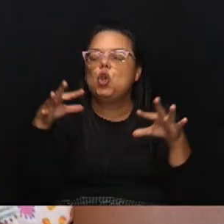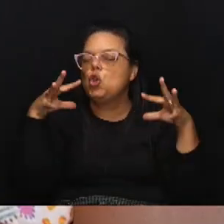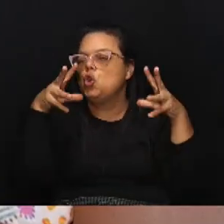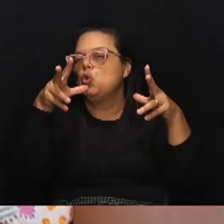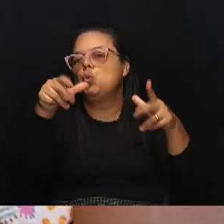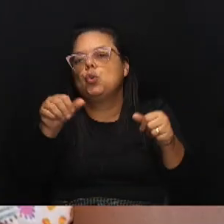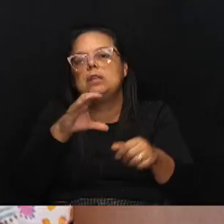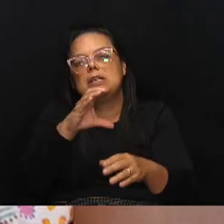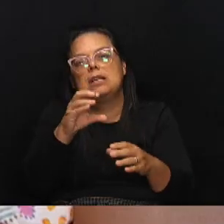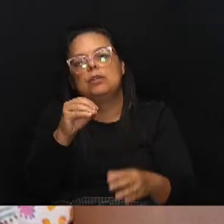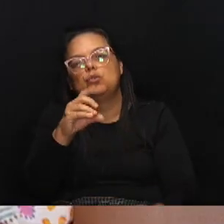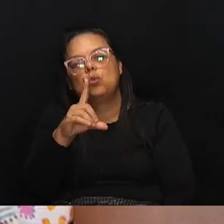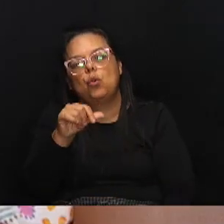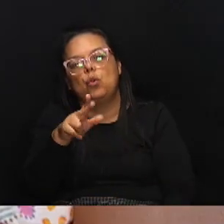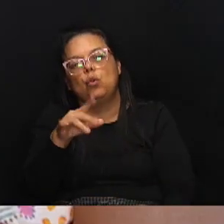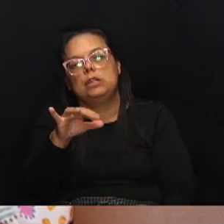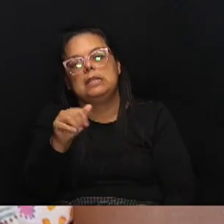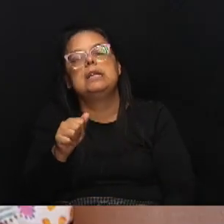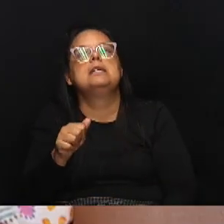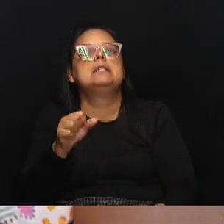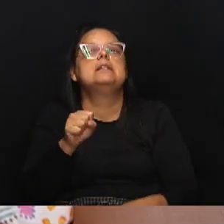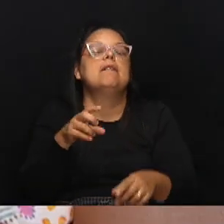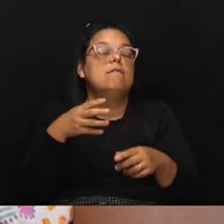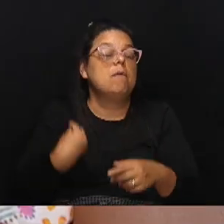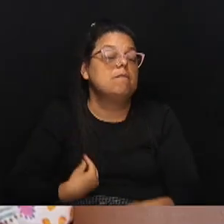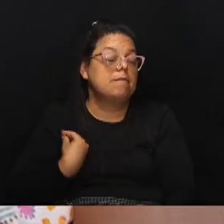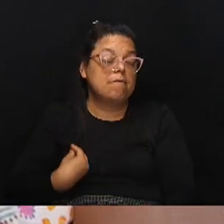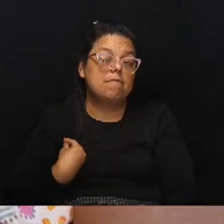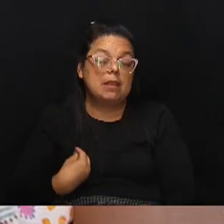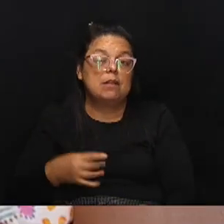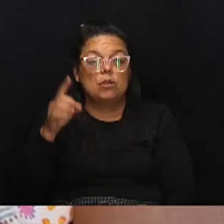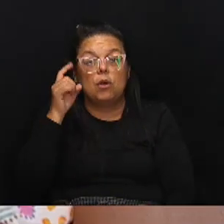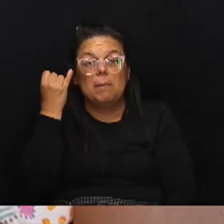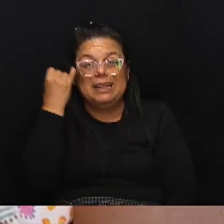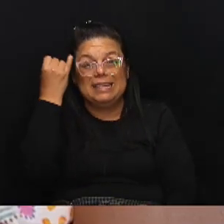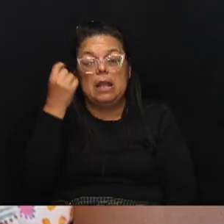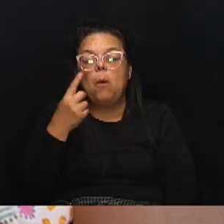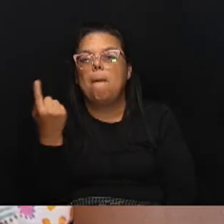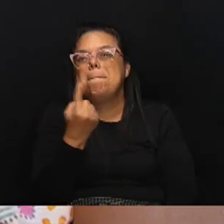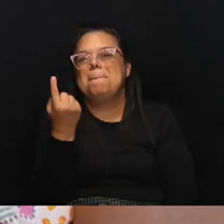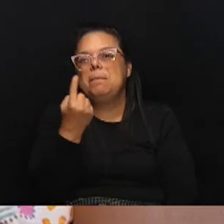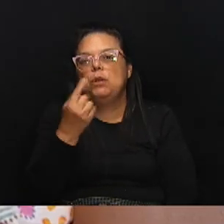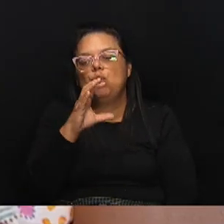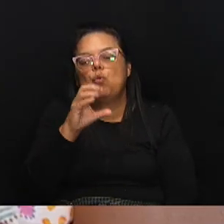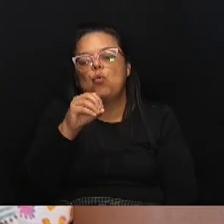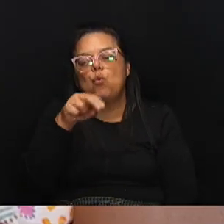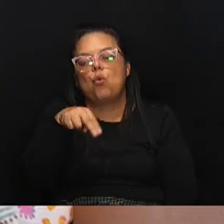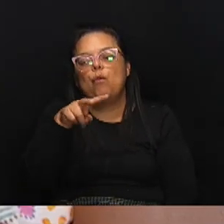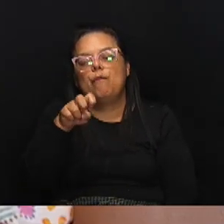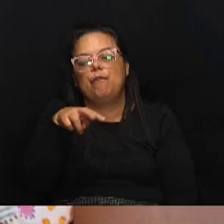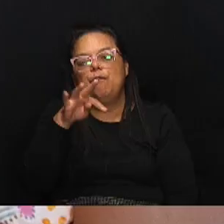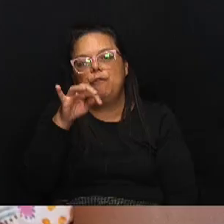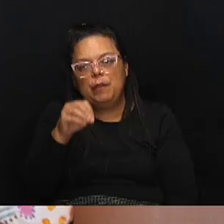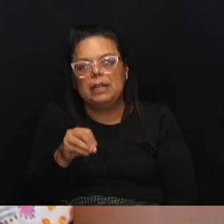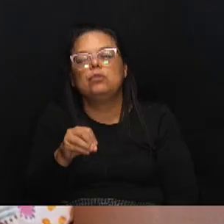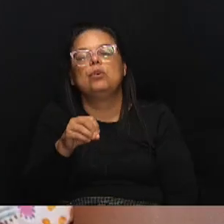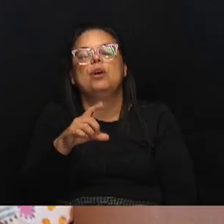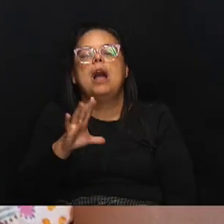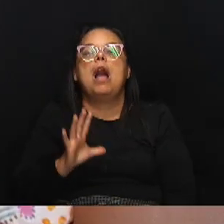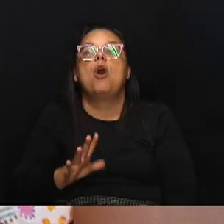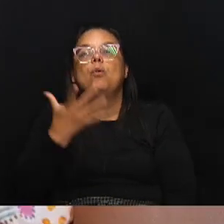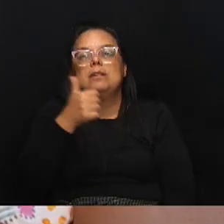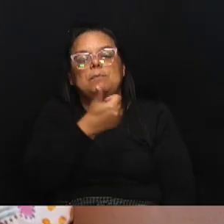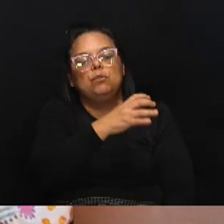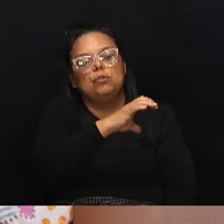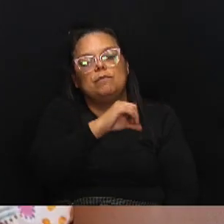colônias vão viver essa mesma situação. Pra você ter uma ideia, o primeiro convento que nós vamos ter no Brasil é nesse período de 1600 e pouco, que é o convento